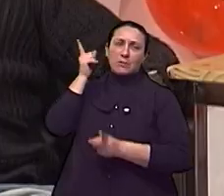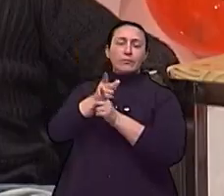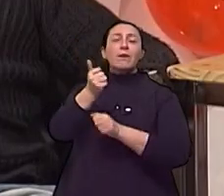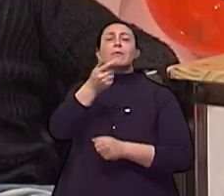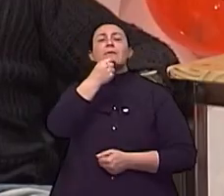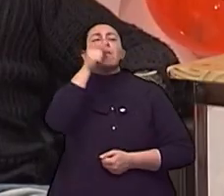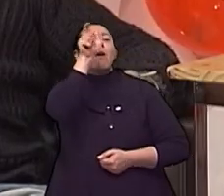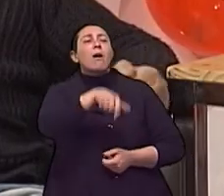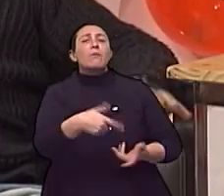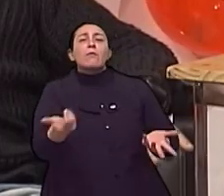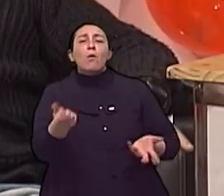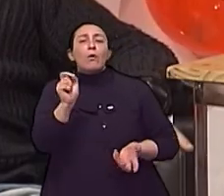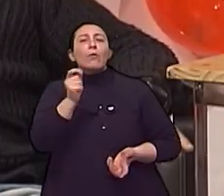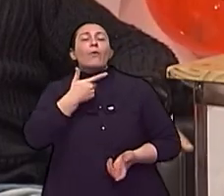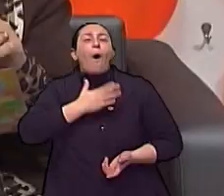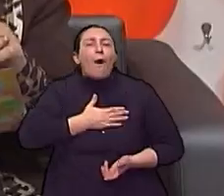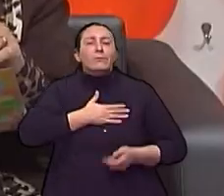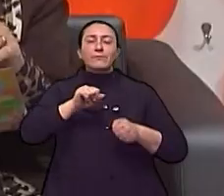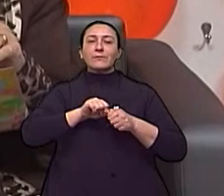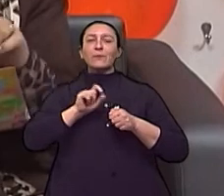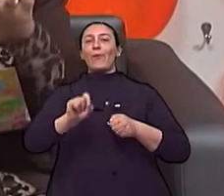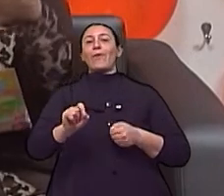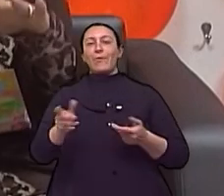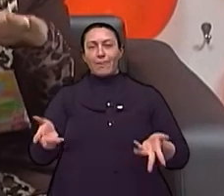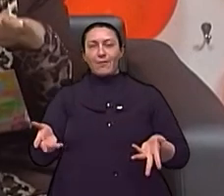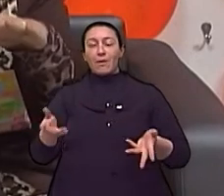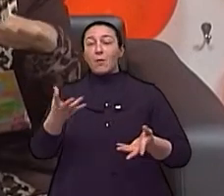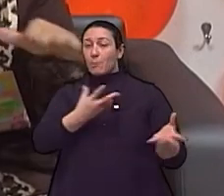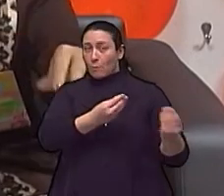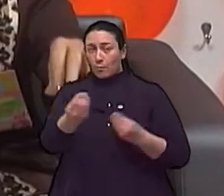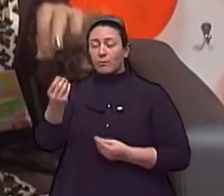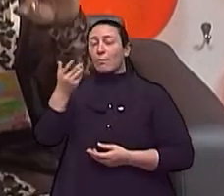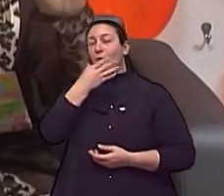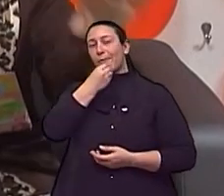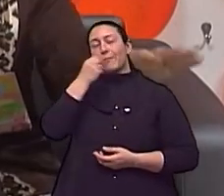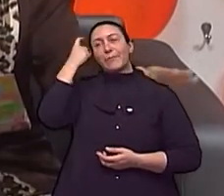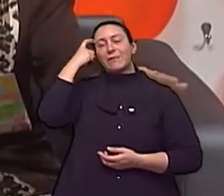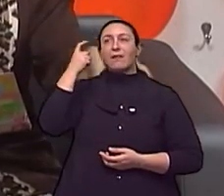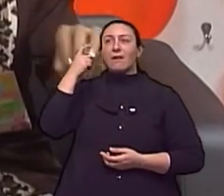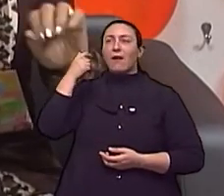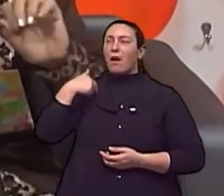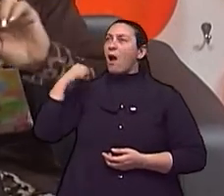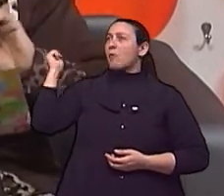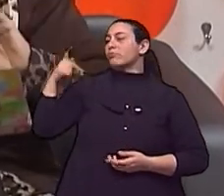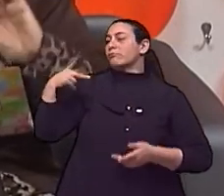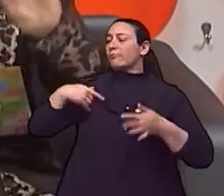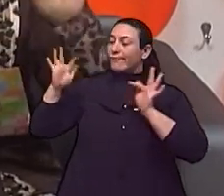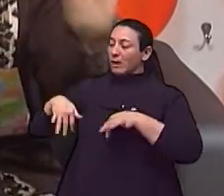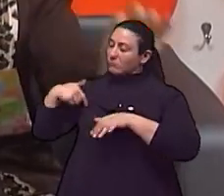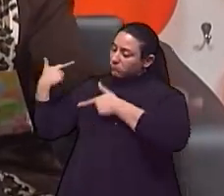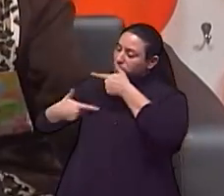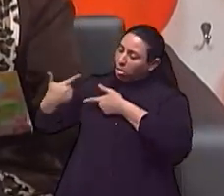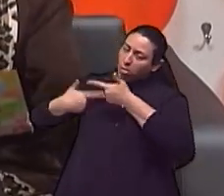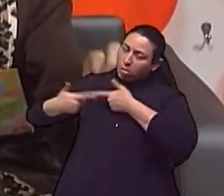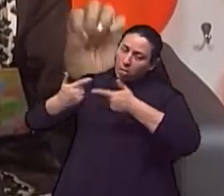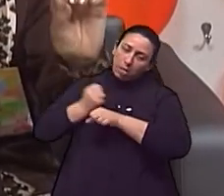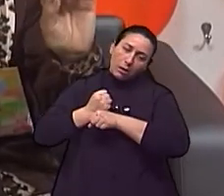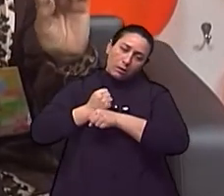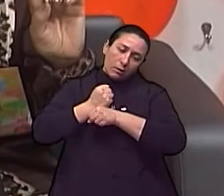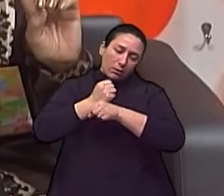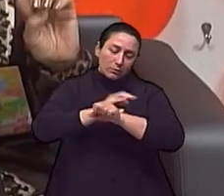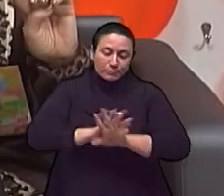o que que eu vou fazer não vou me aposentar para a vida eu me aposentei de uma função de uma de um